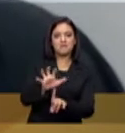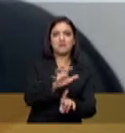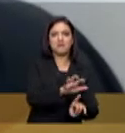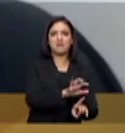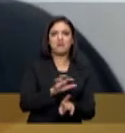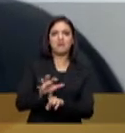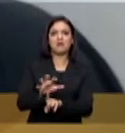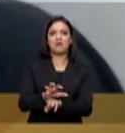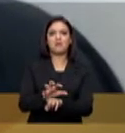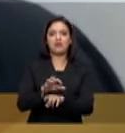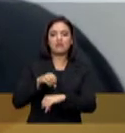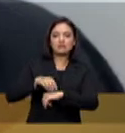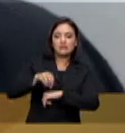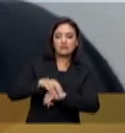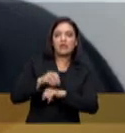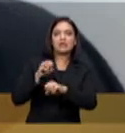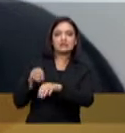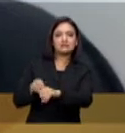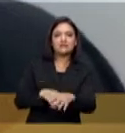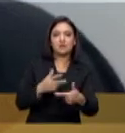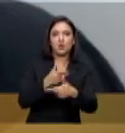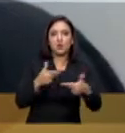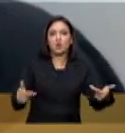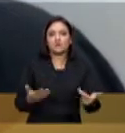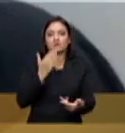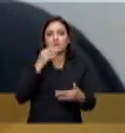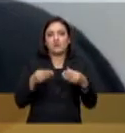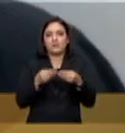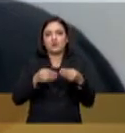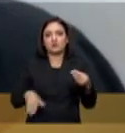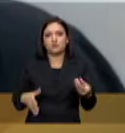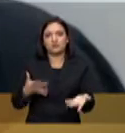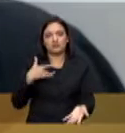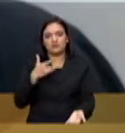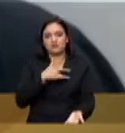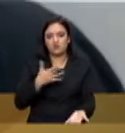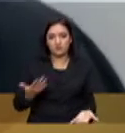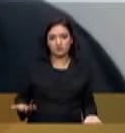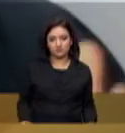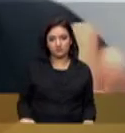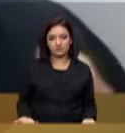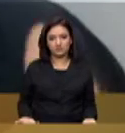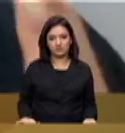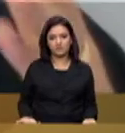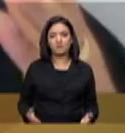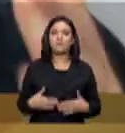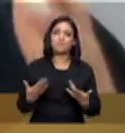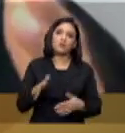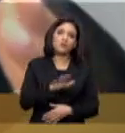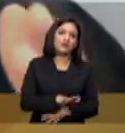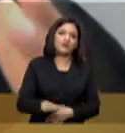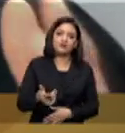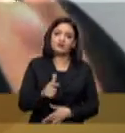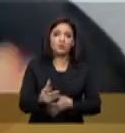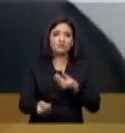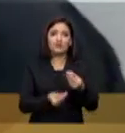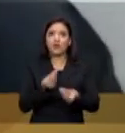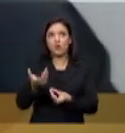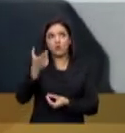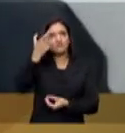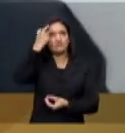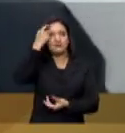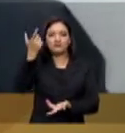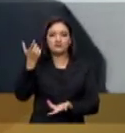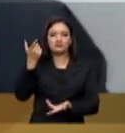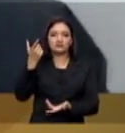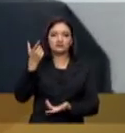de discernimento legal e constitucionalmente reconhecido para fazer suas opções por alimentação. Ministro, presidente, eu devolvo a